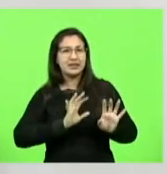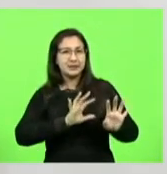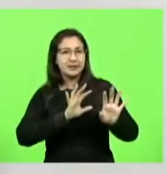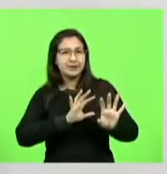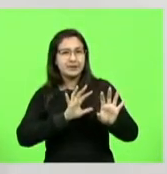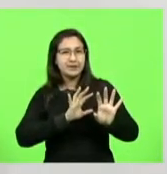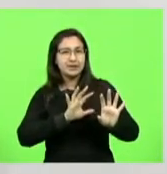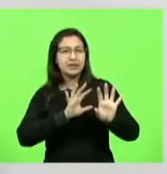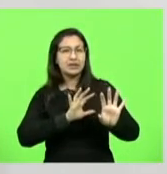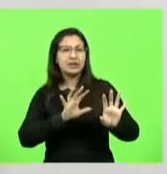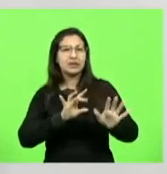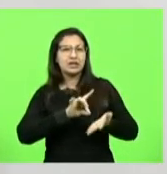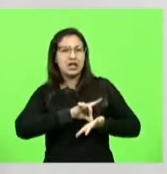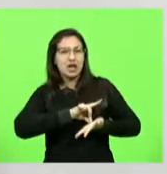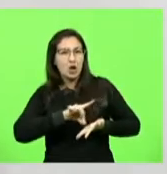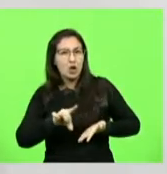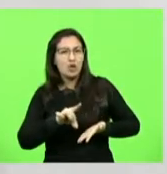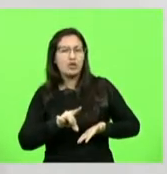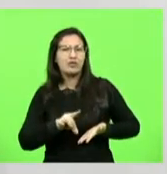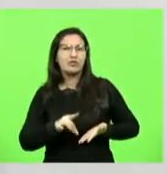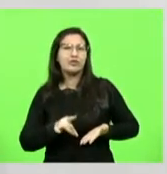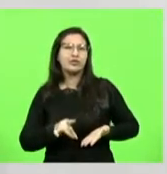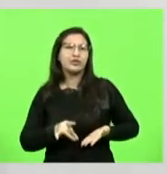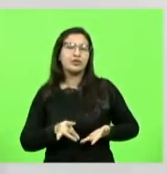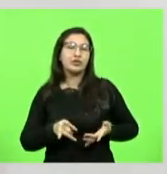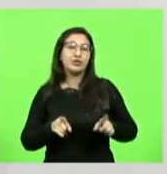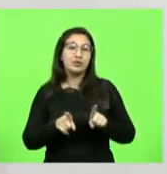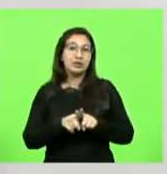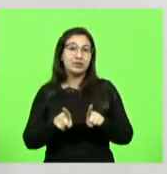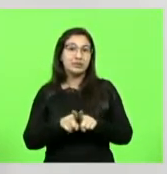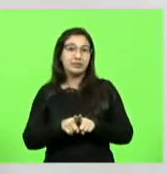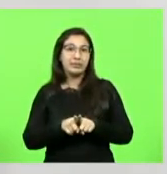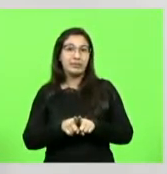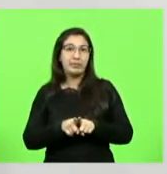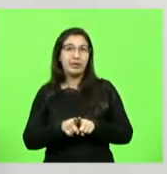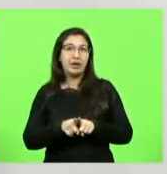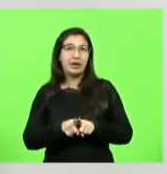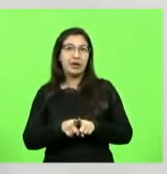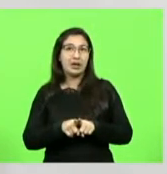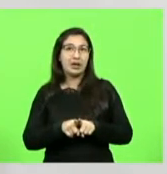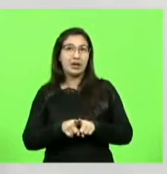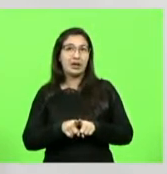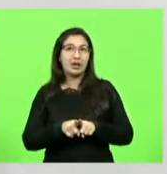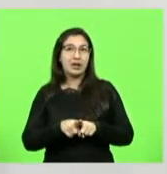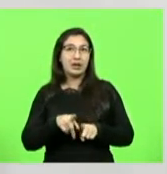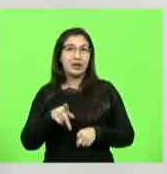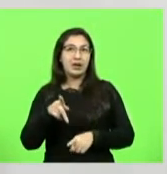ódio, sobre perfil apócrifo,